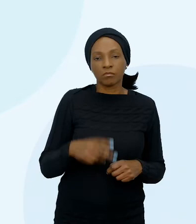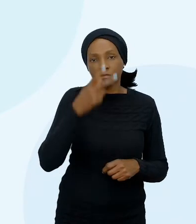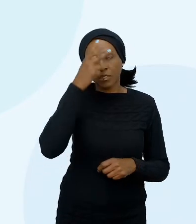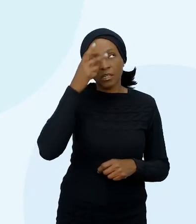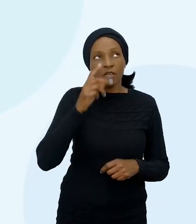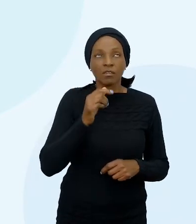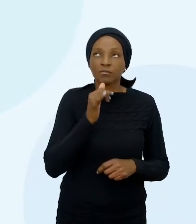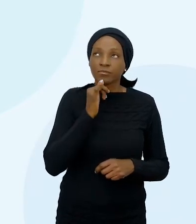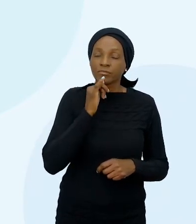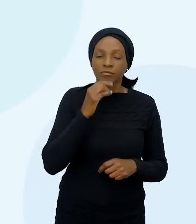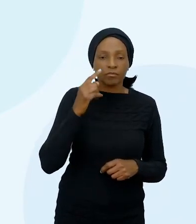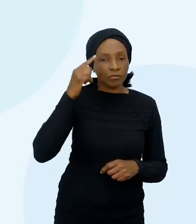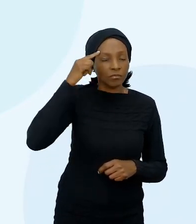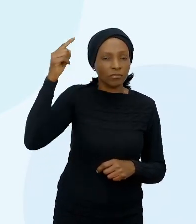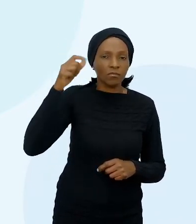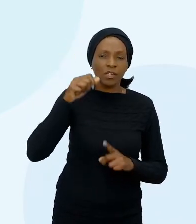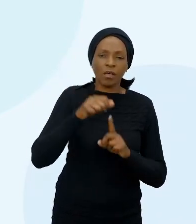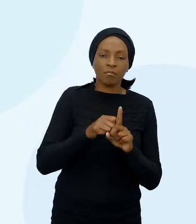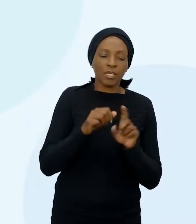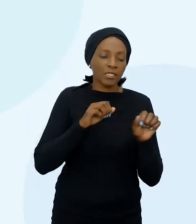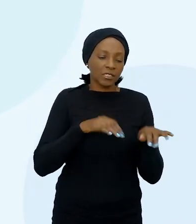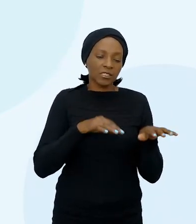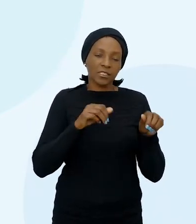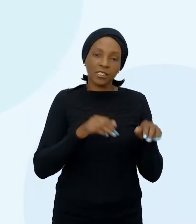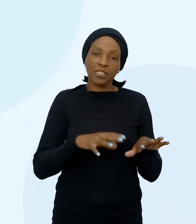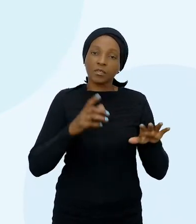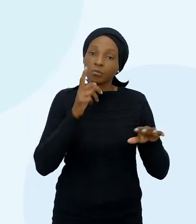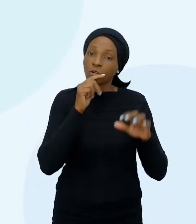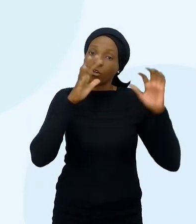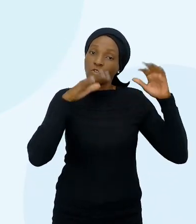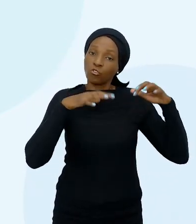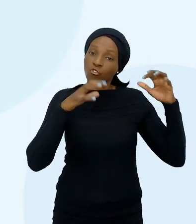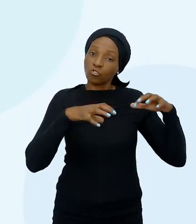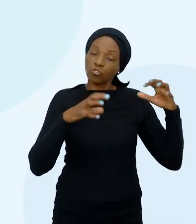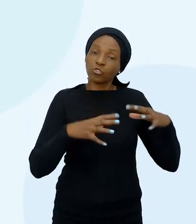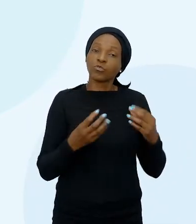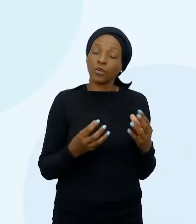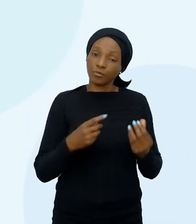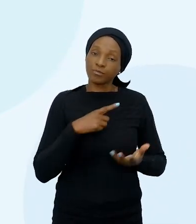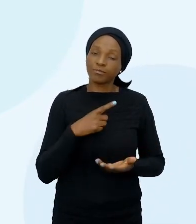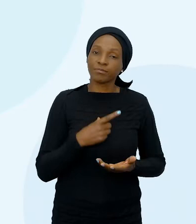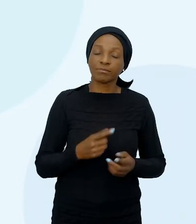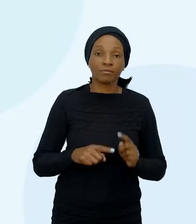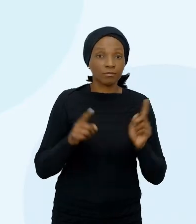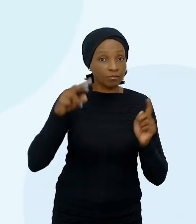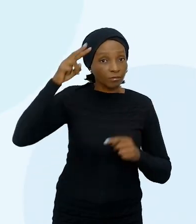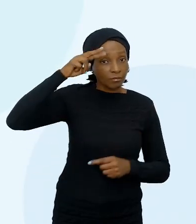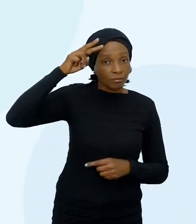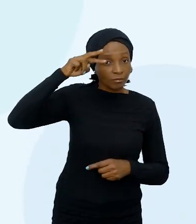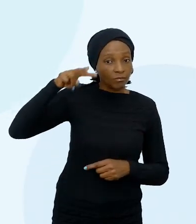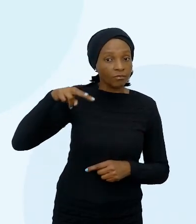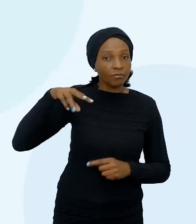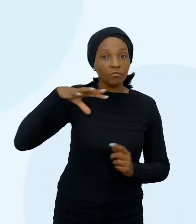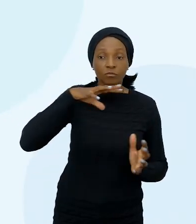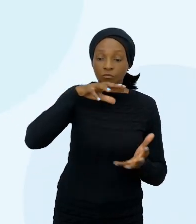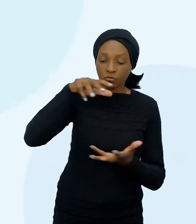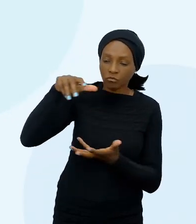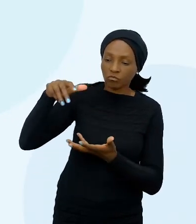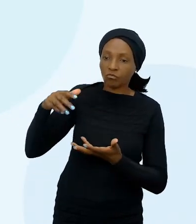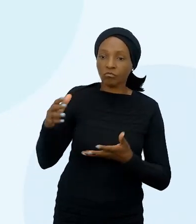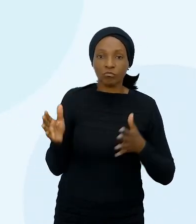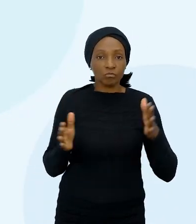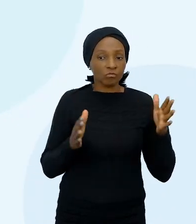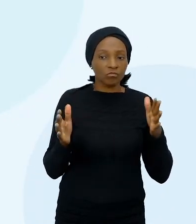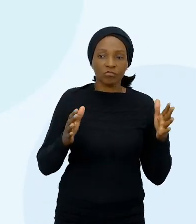que começa ali a estação das chuvas, mas lembrando que nosso mundo aí vive uma época de